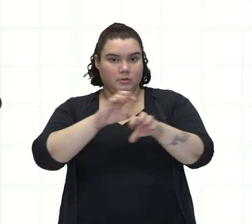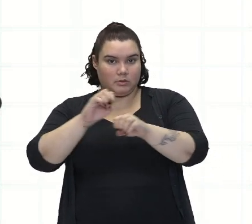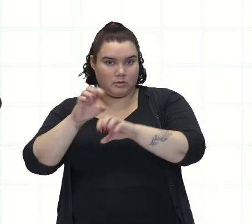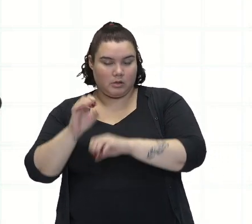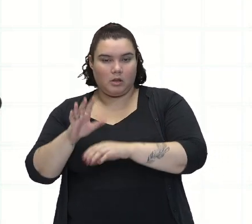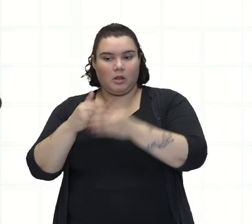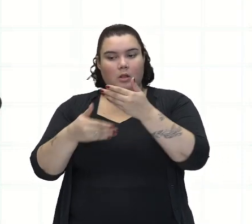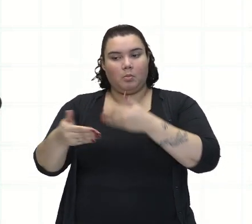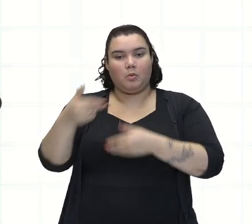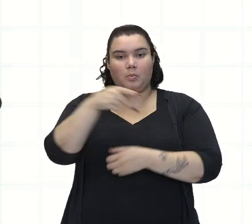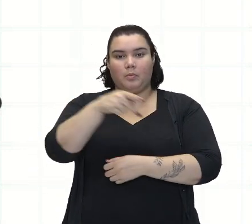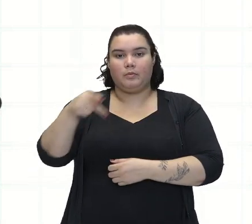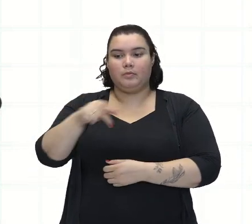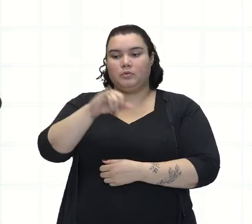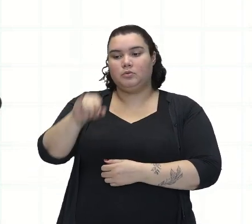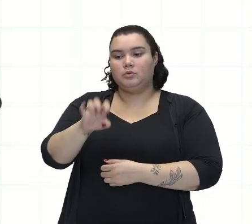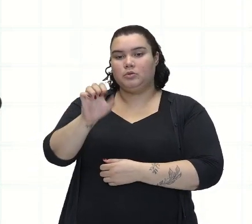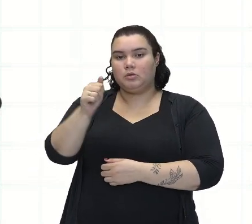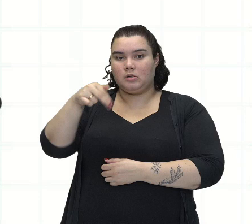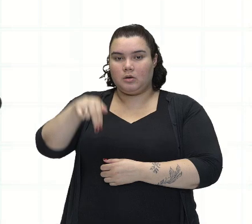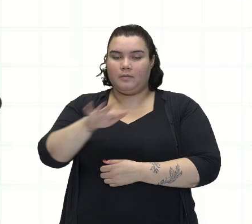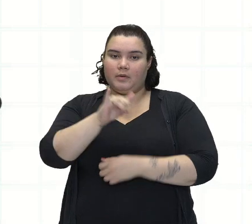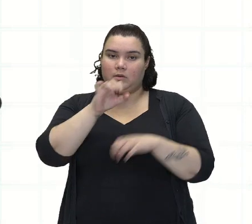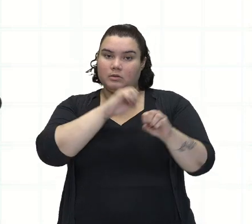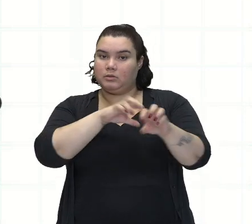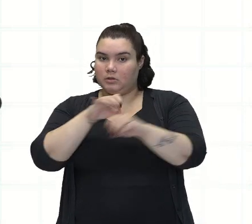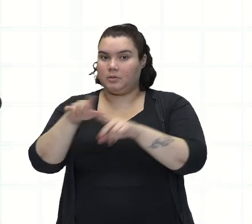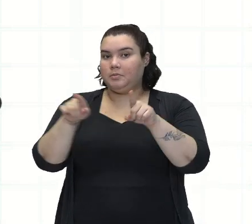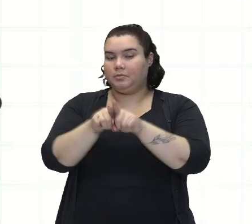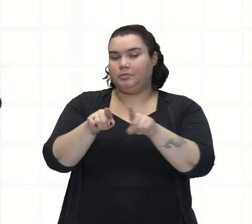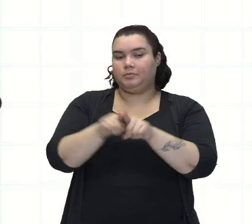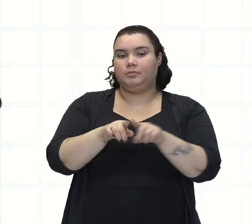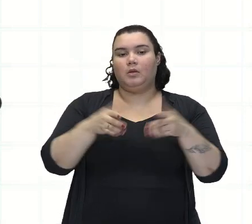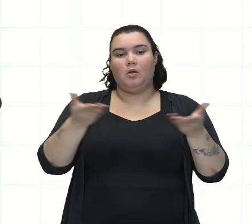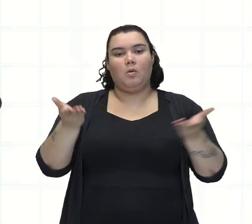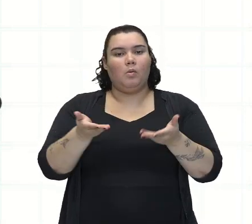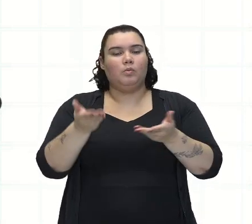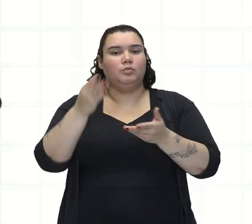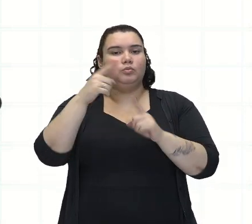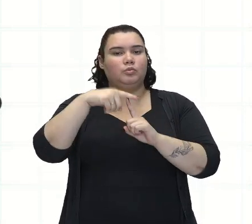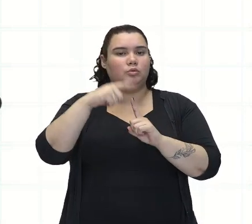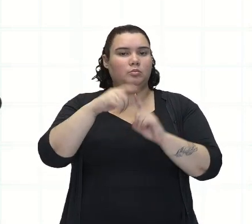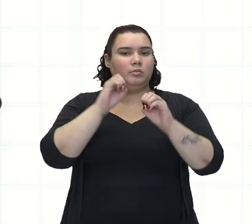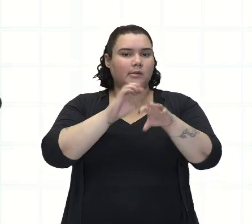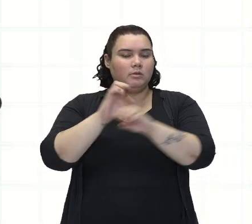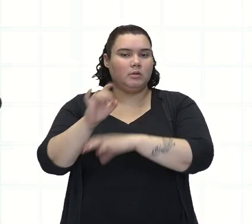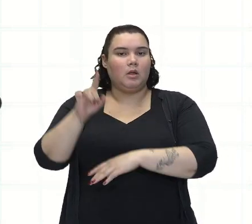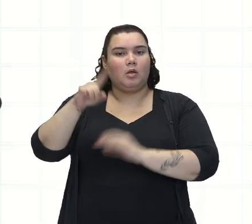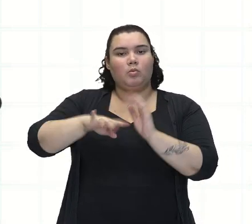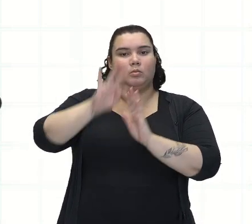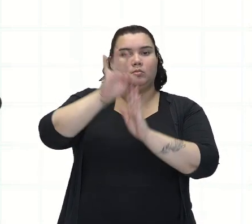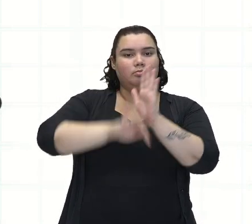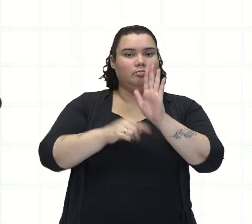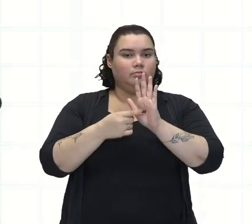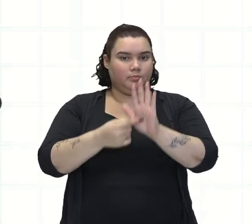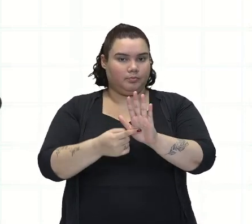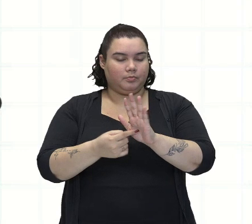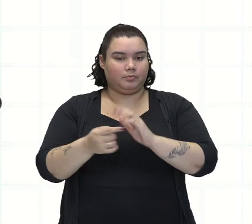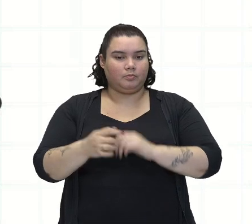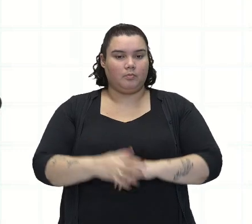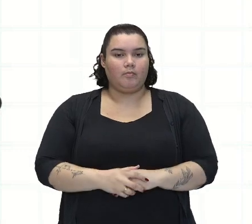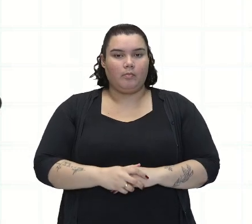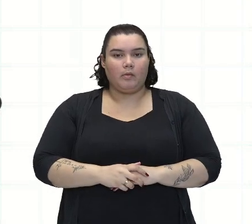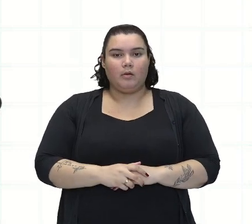texto expositivo, né? De exposição. Agora vamos para o